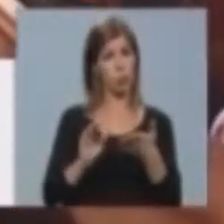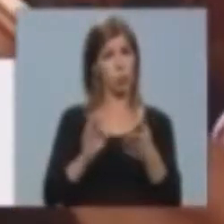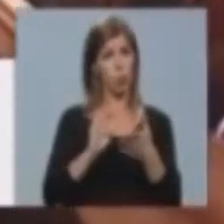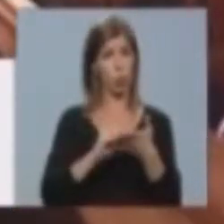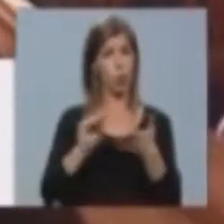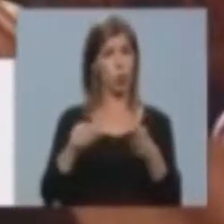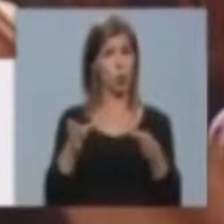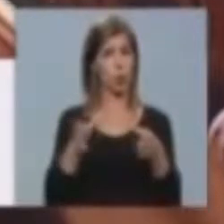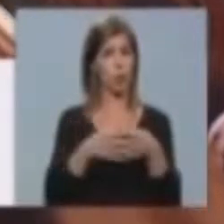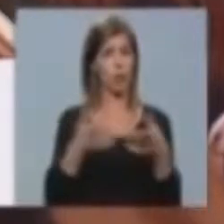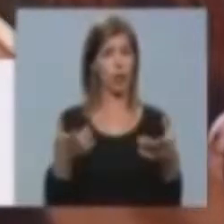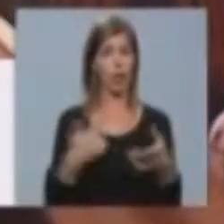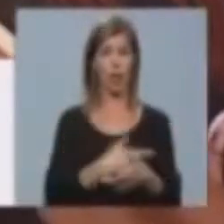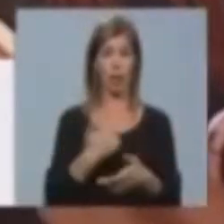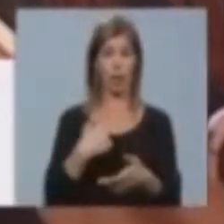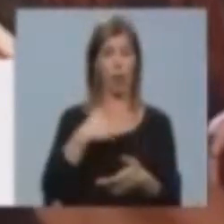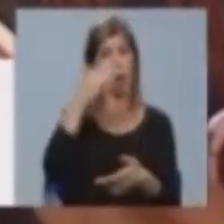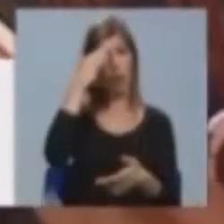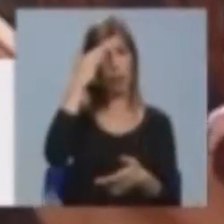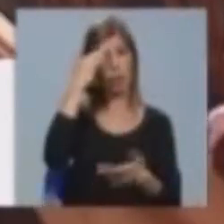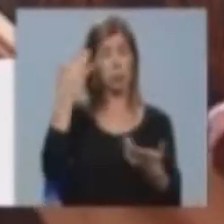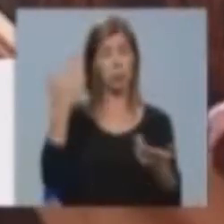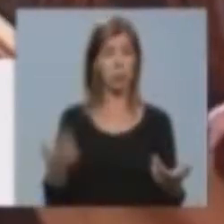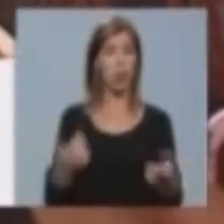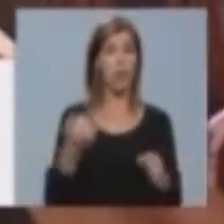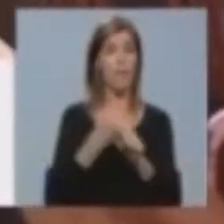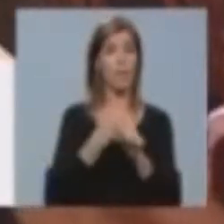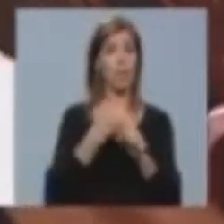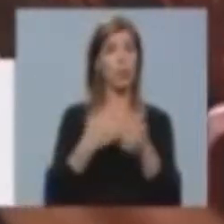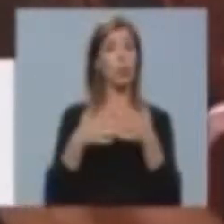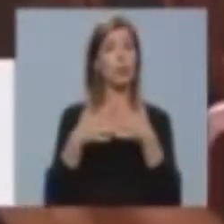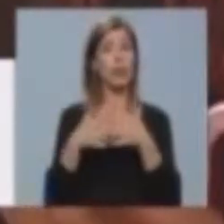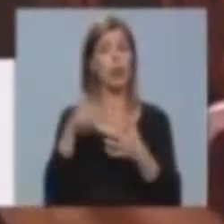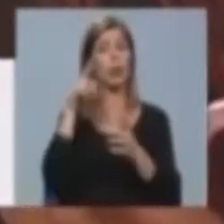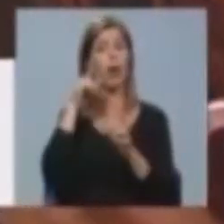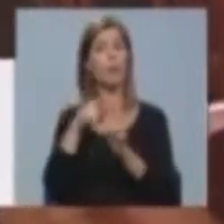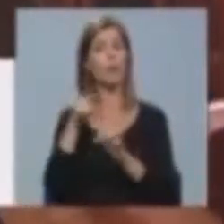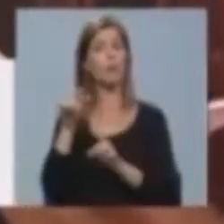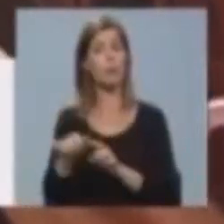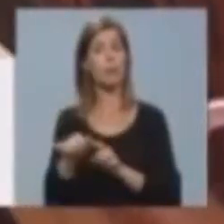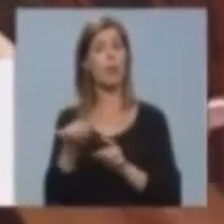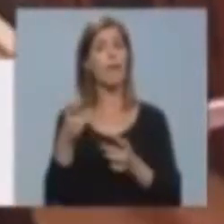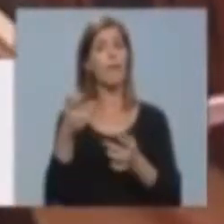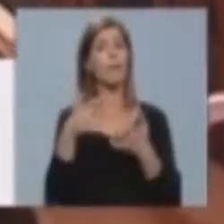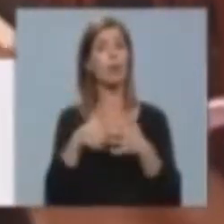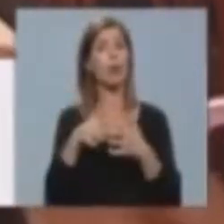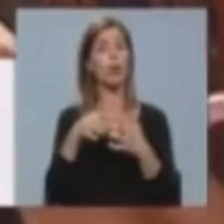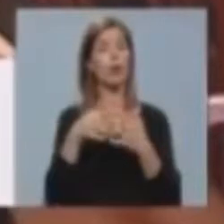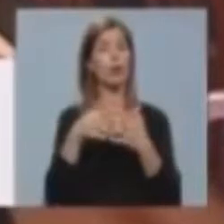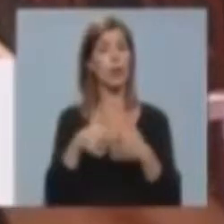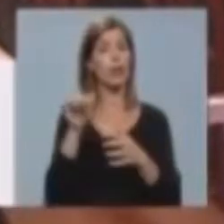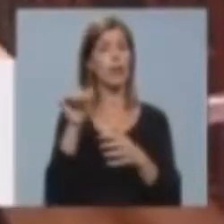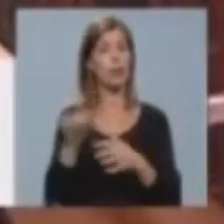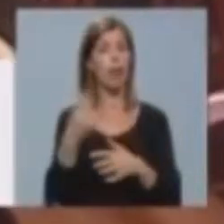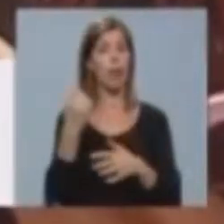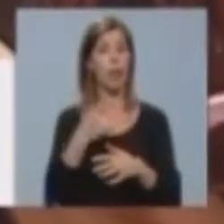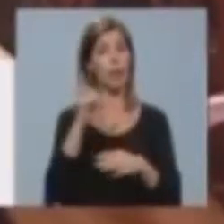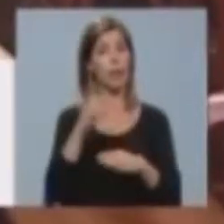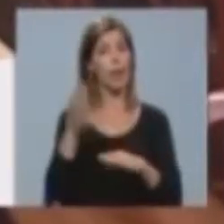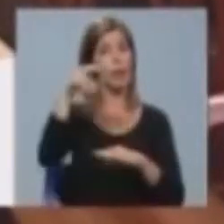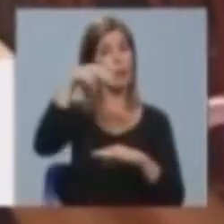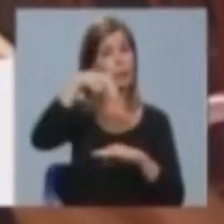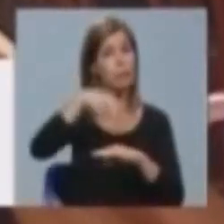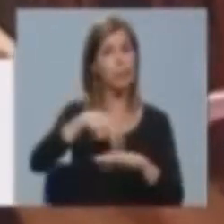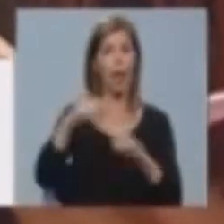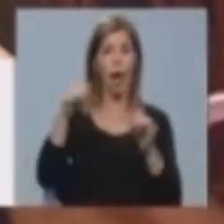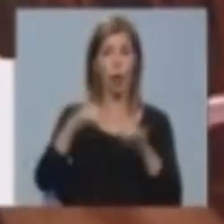coletiva, mas nós entendemos que a função sindical deve estar associada também à sua presença na concertação social.